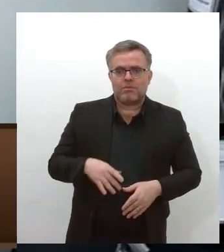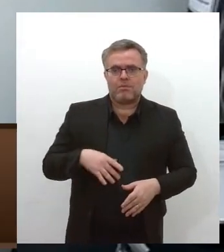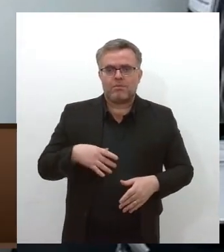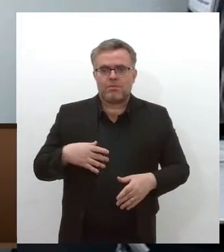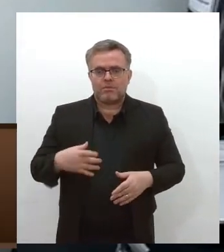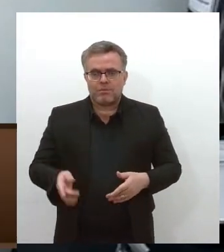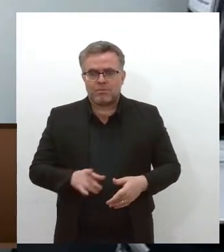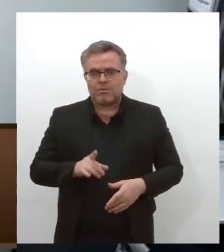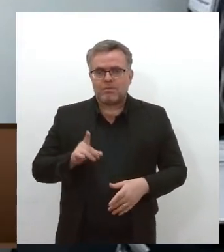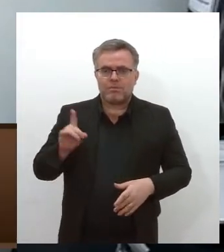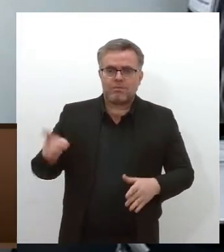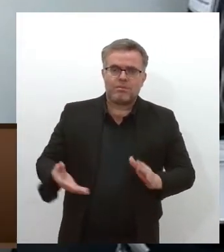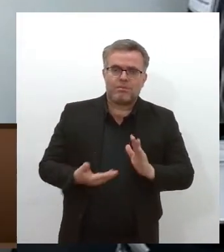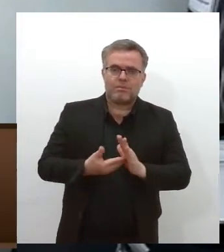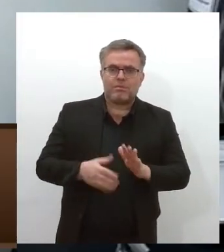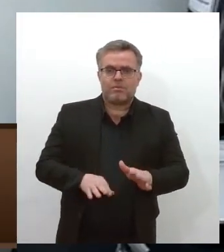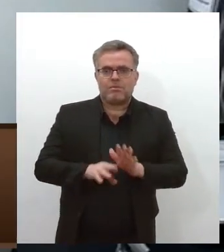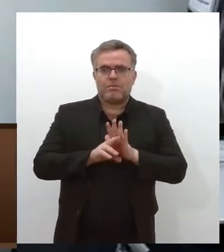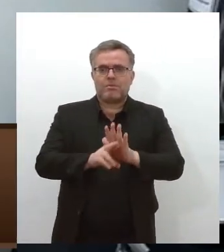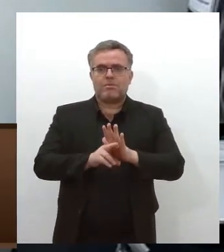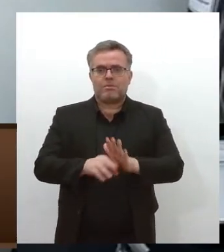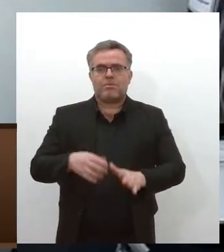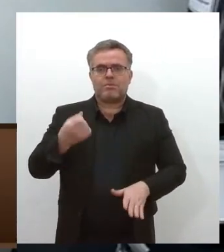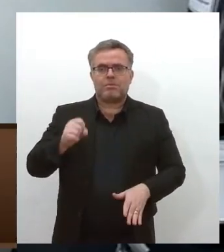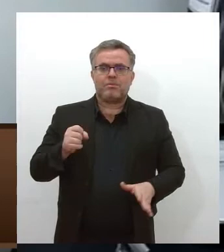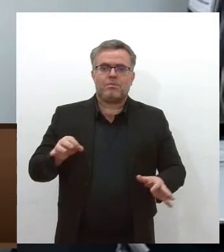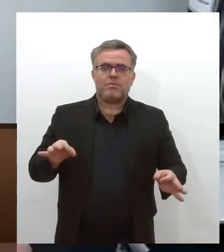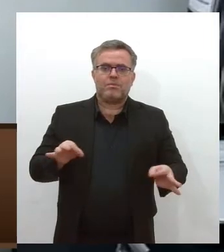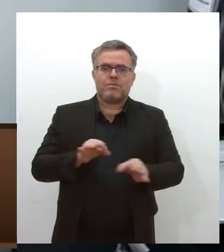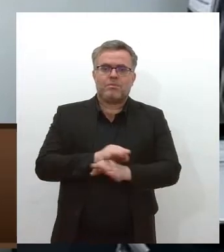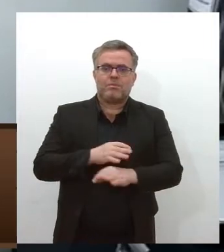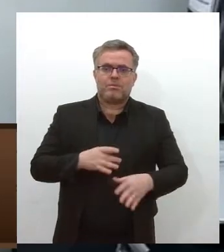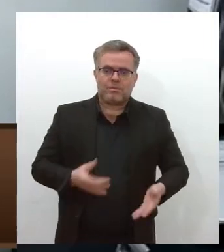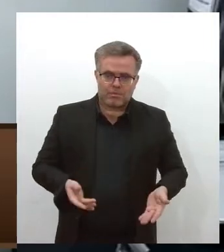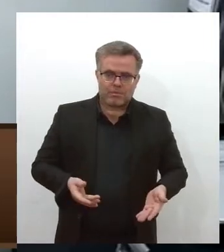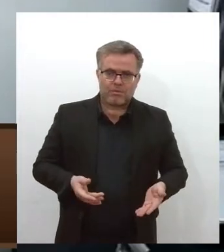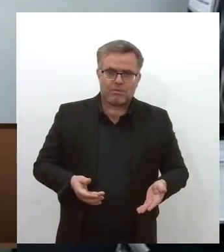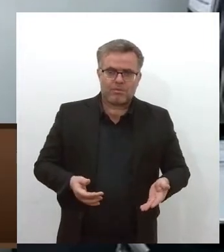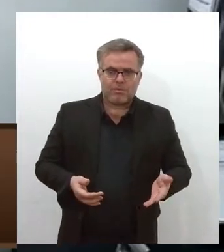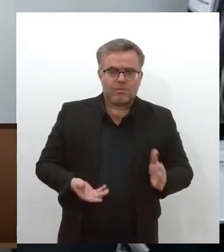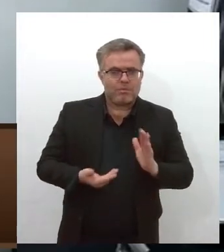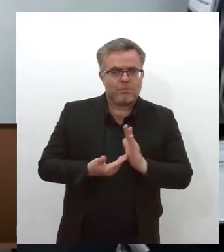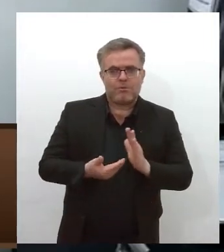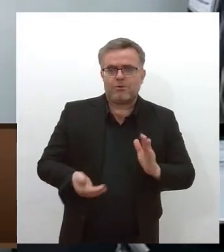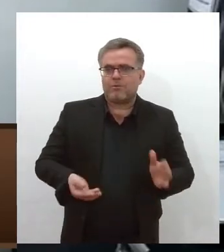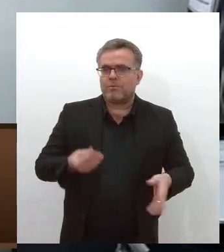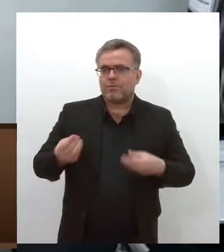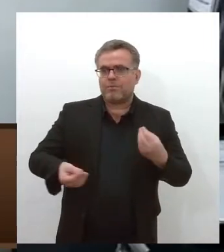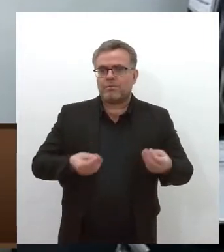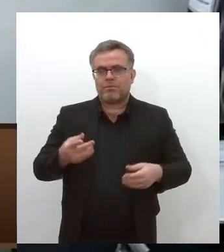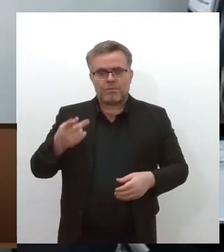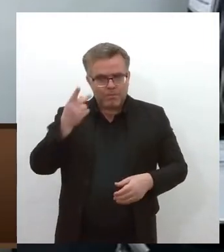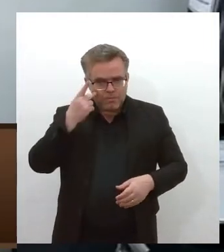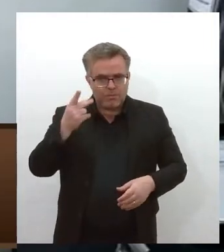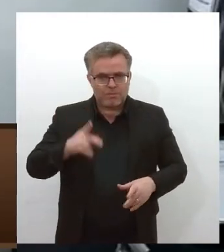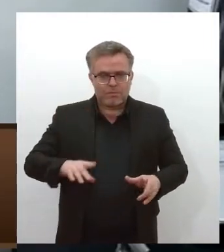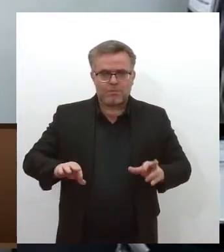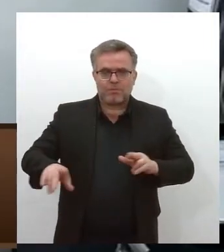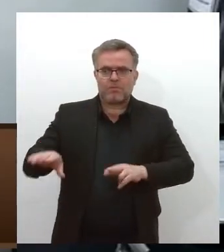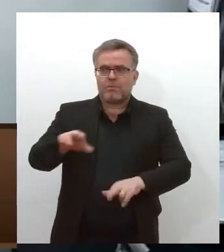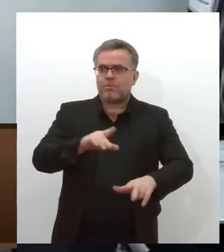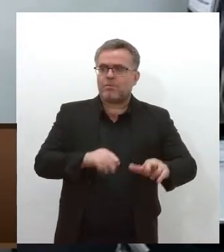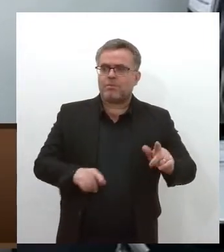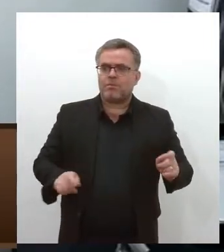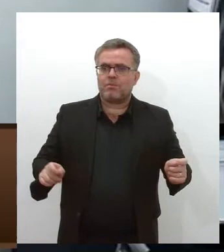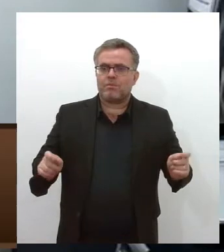o representante de Sergipe no Congresso Nacional, o representante de São Paulo, para que o eleitor,